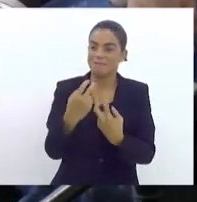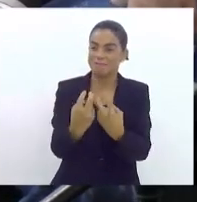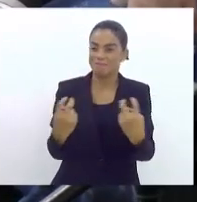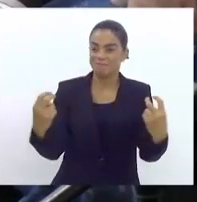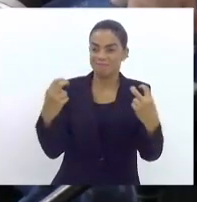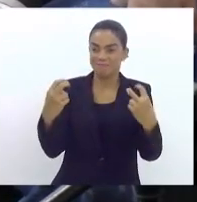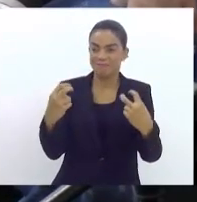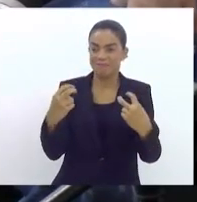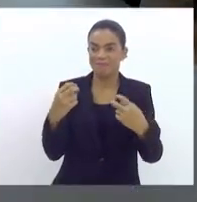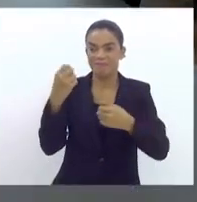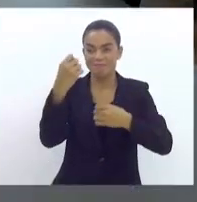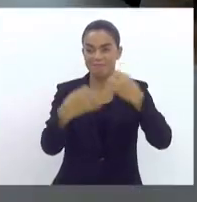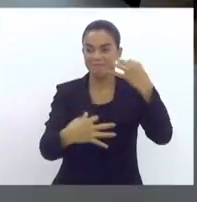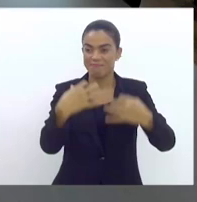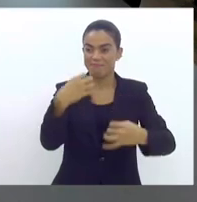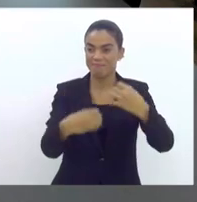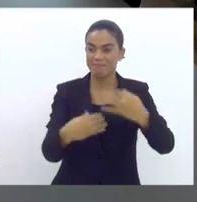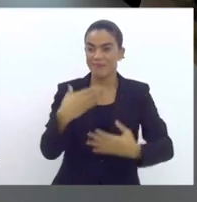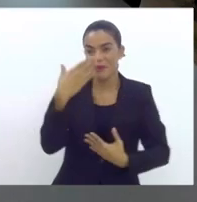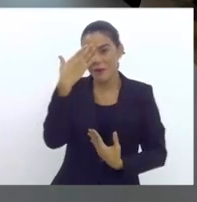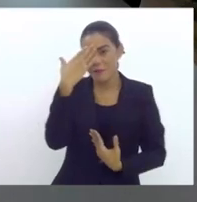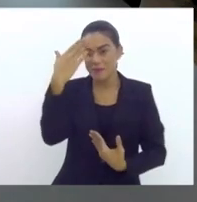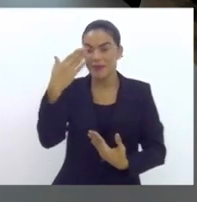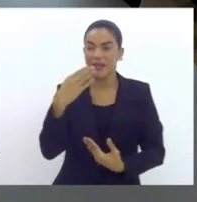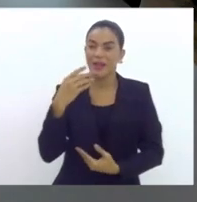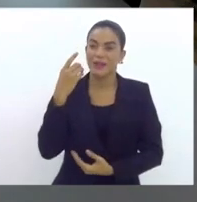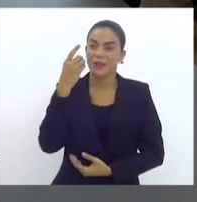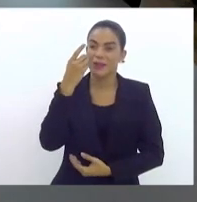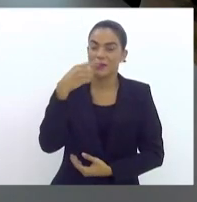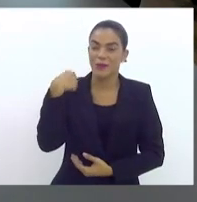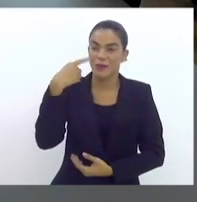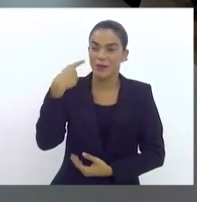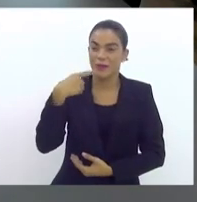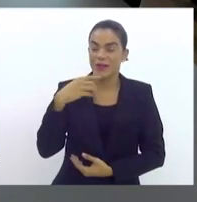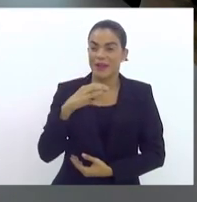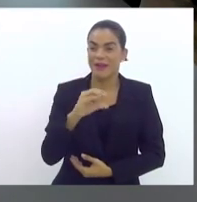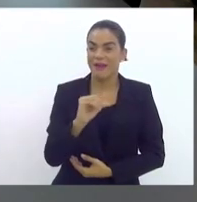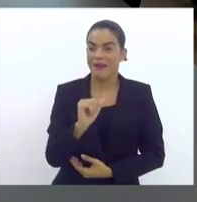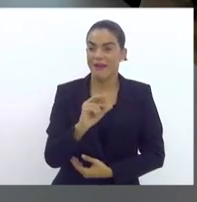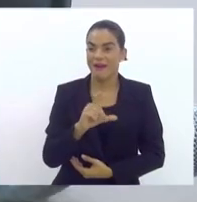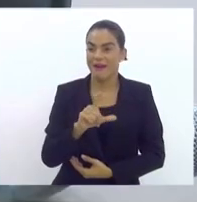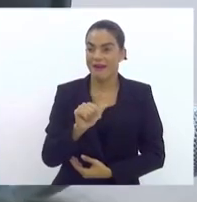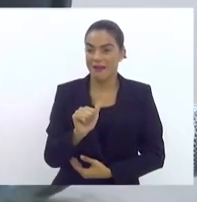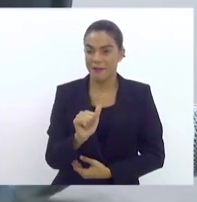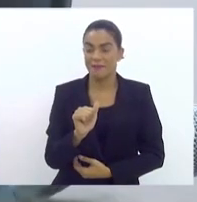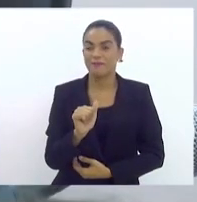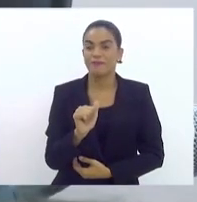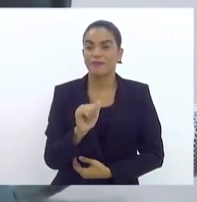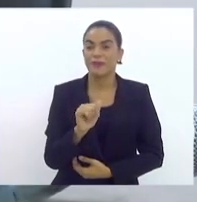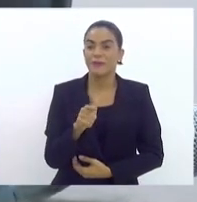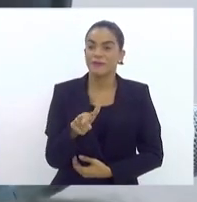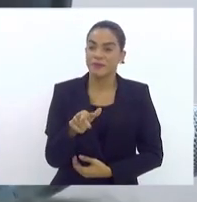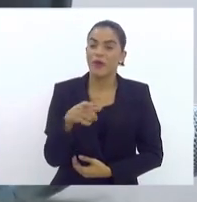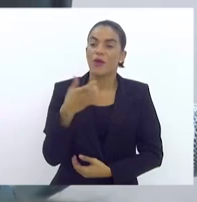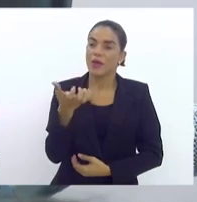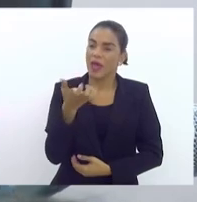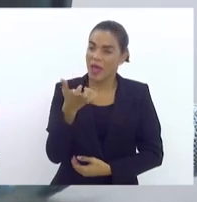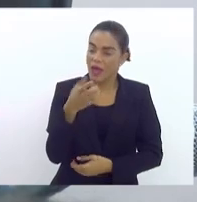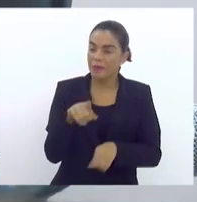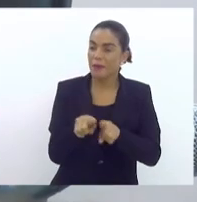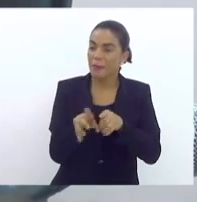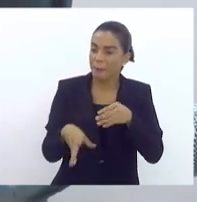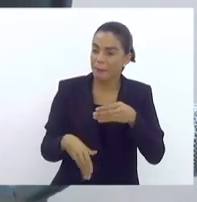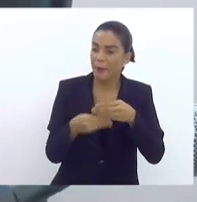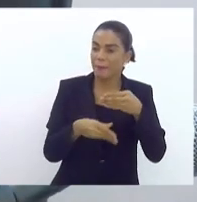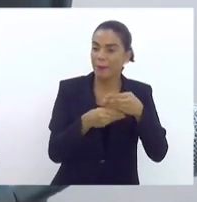casa Dra Carla Muitíssimo obrigada eu vou já passar para o senhor dos deputados que ela também fazer minhas